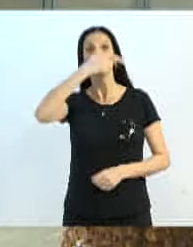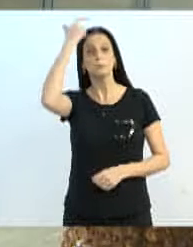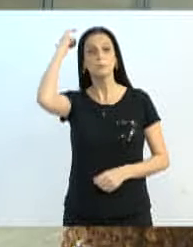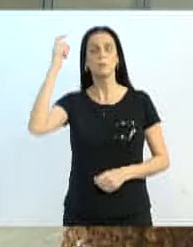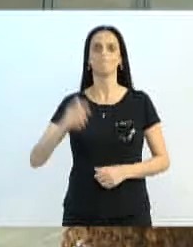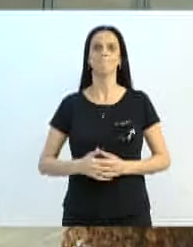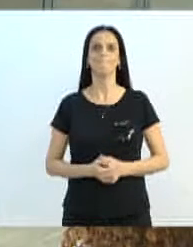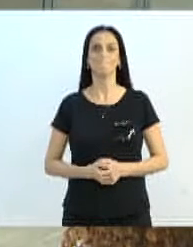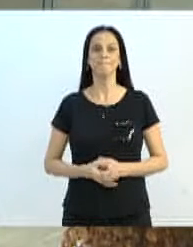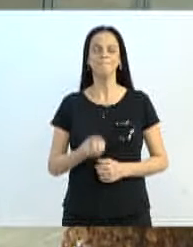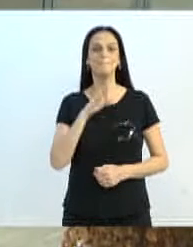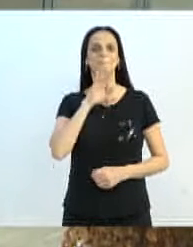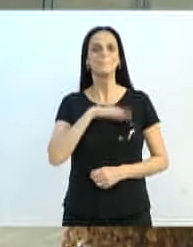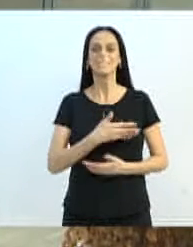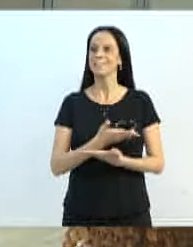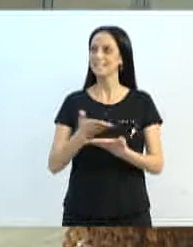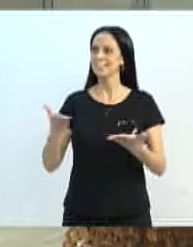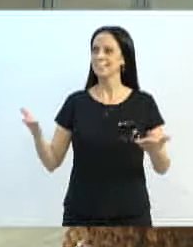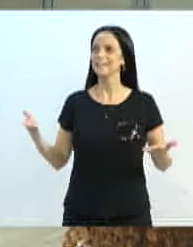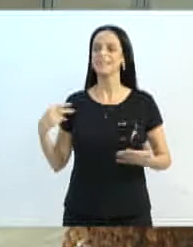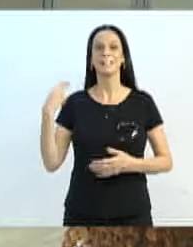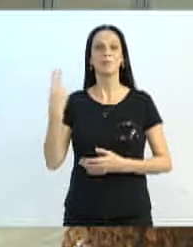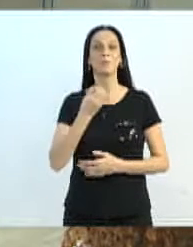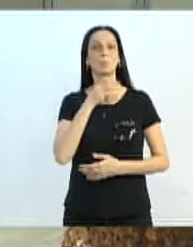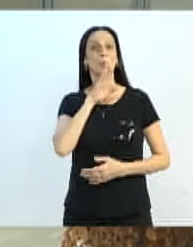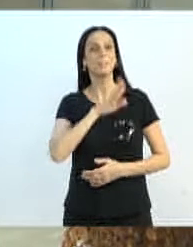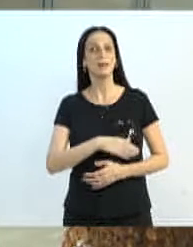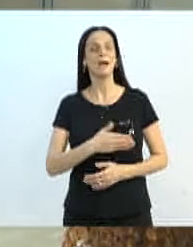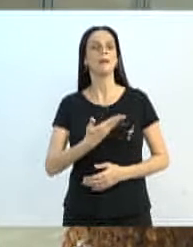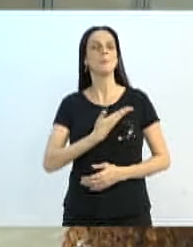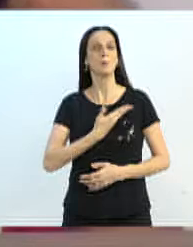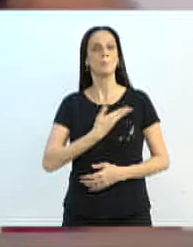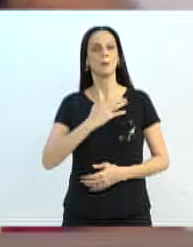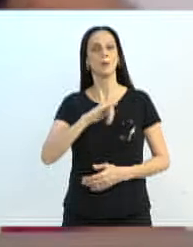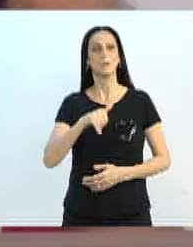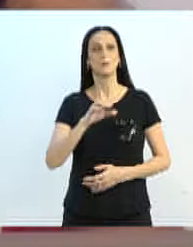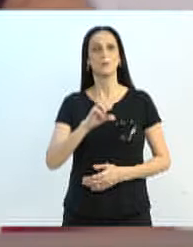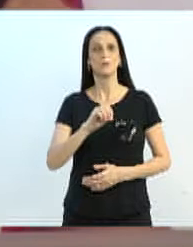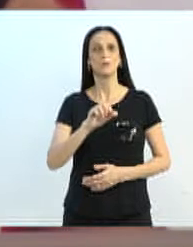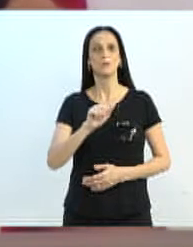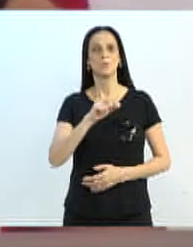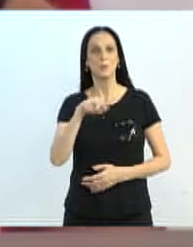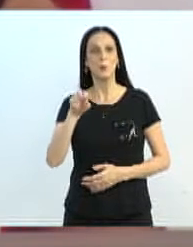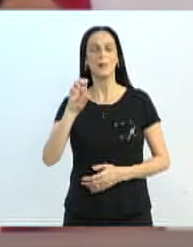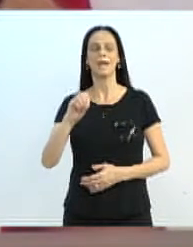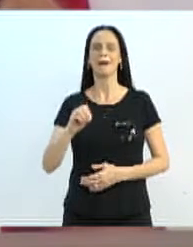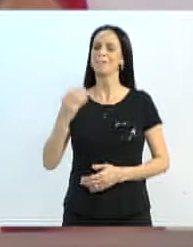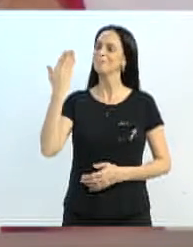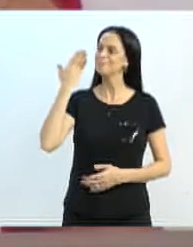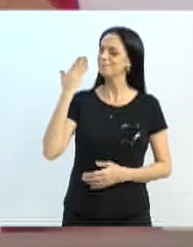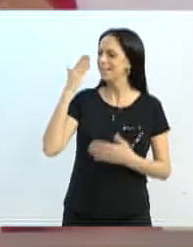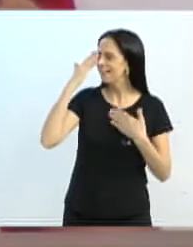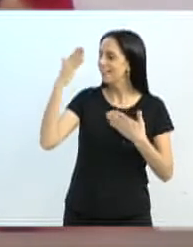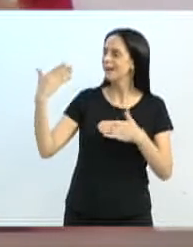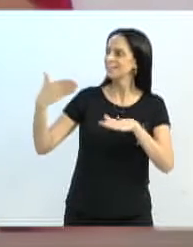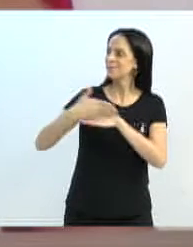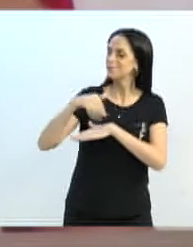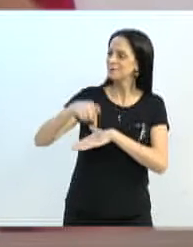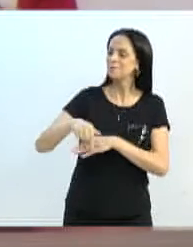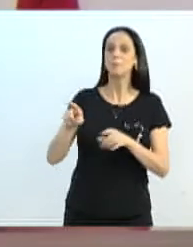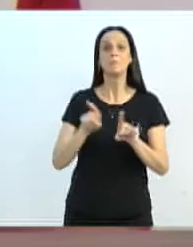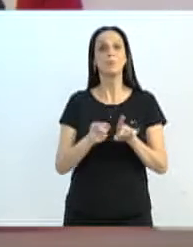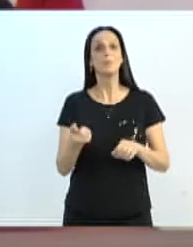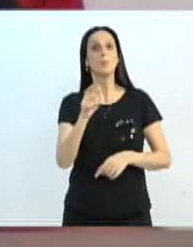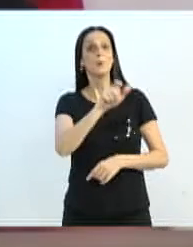Boa tarde, colegas vereadores. Boa tarde, meu amigo João Tais, popular Beiradinha, grande amigo de longa data. Obrigado pela visita no plenário desta casa. Kleber, do